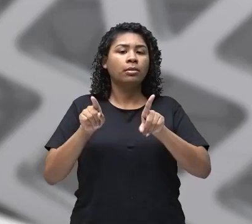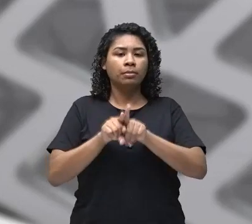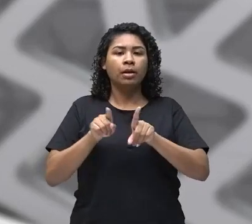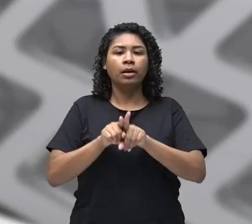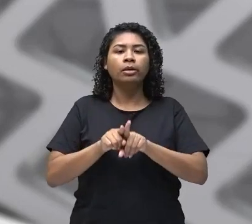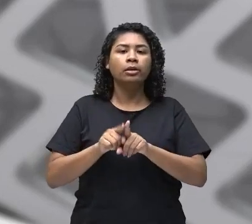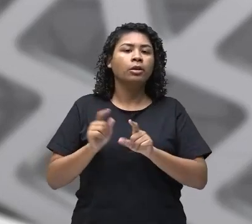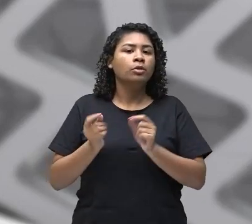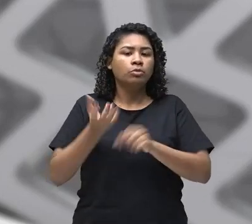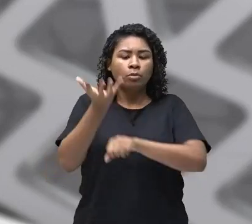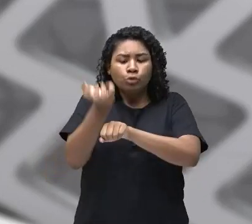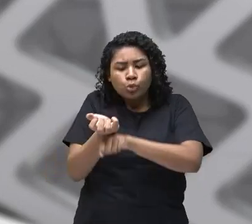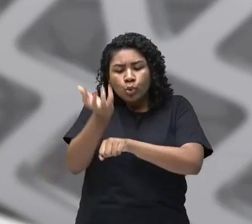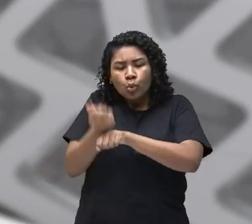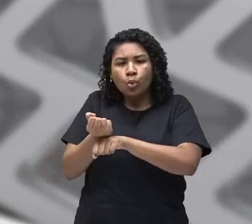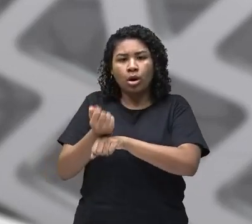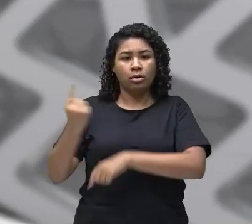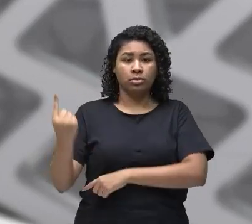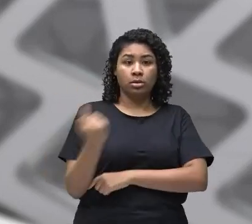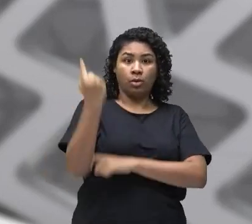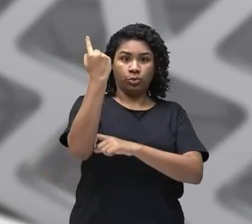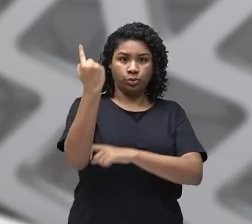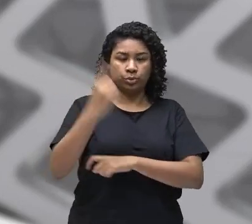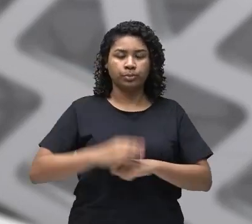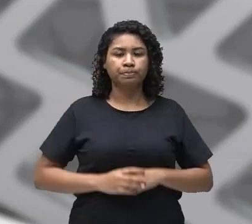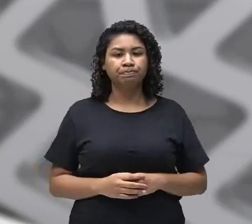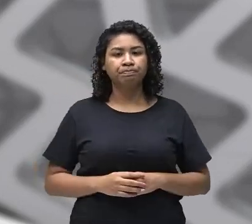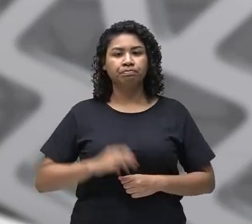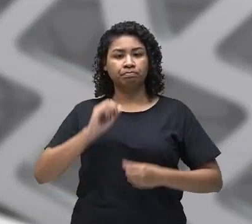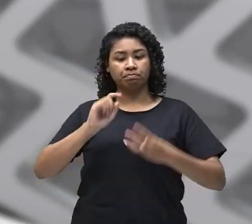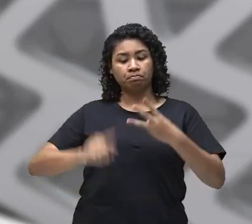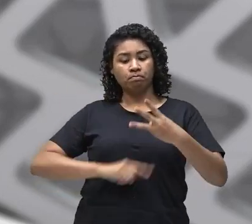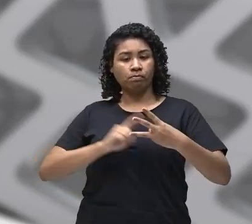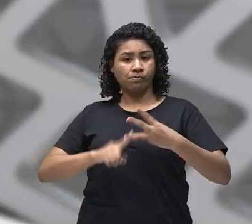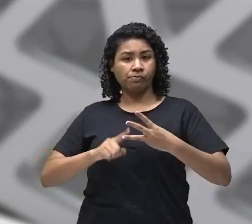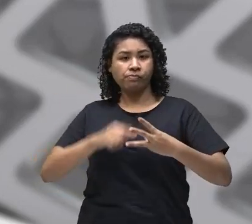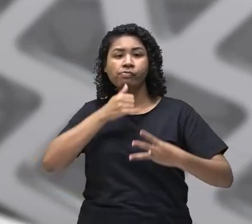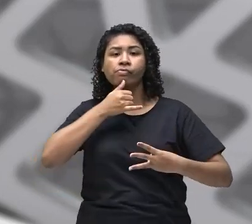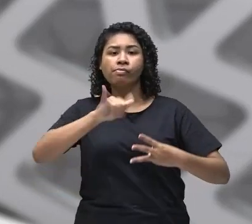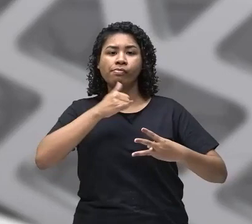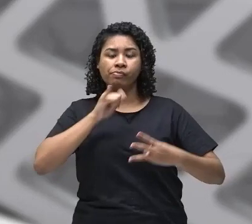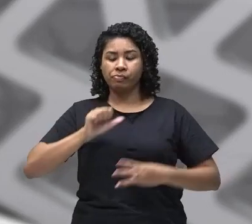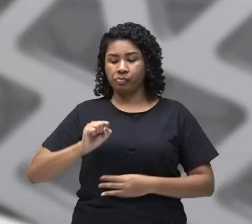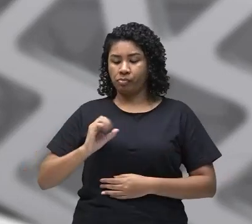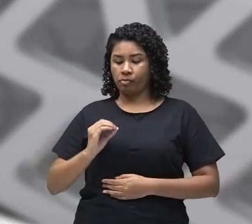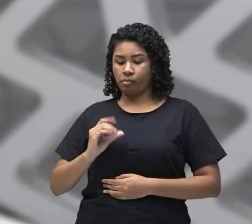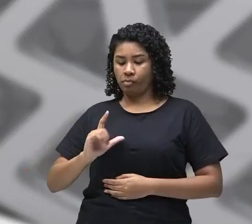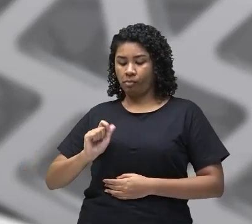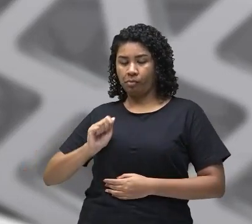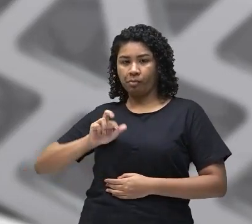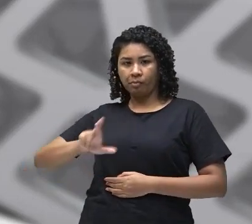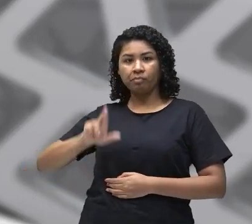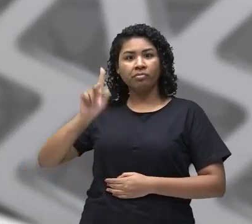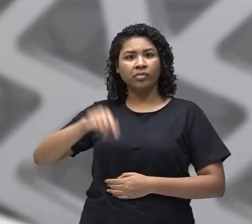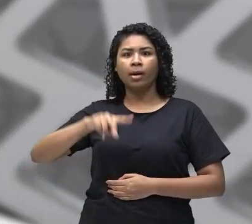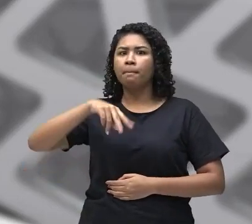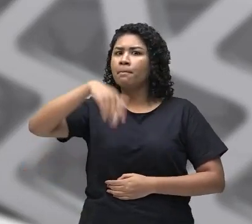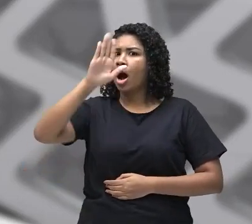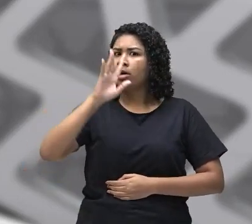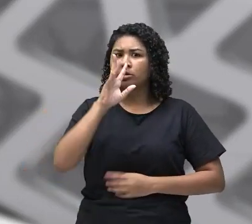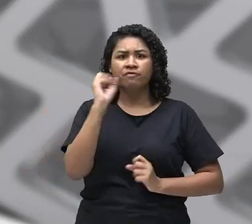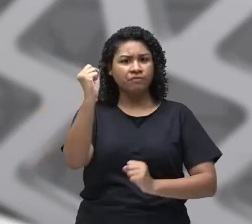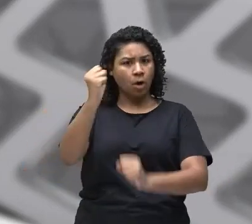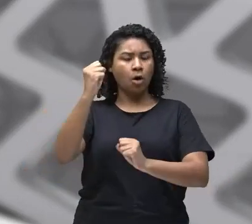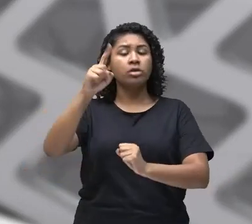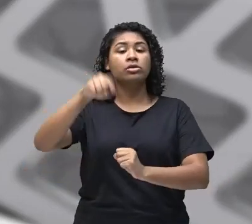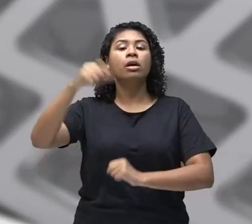quando se fala em energia solar estamos falando da maior energia que temos que é